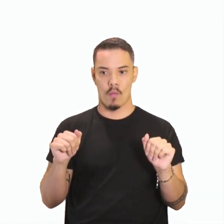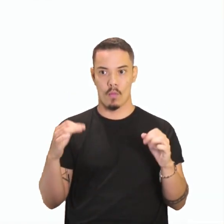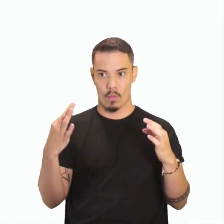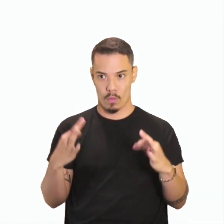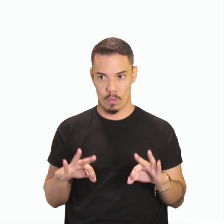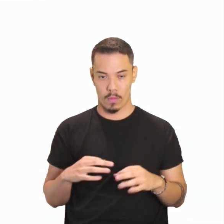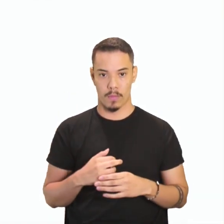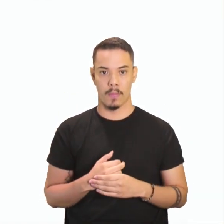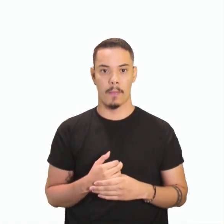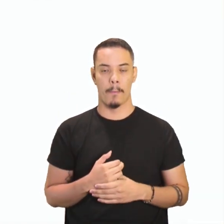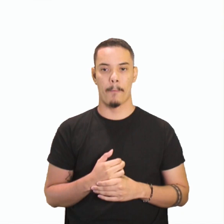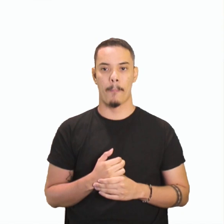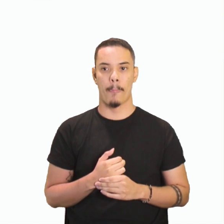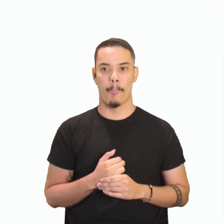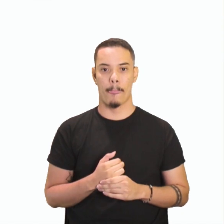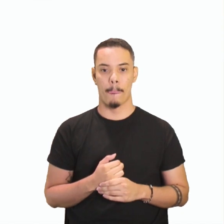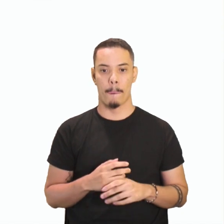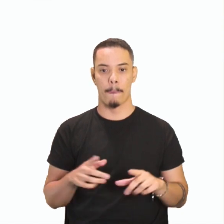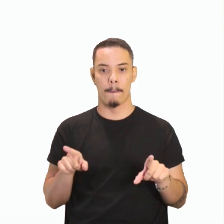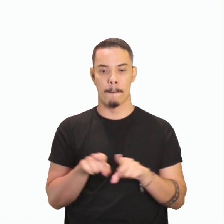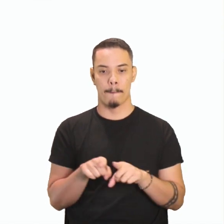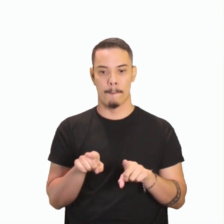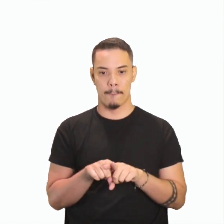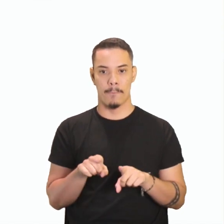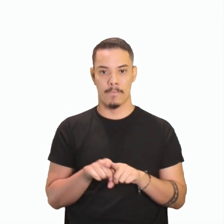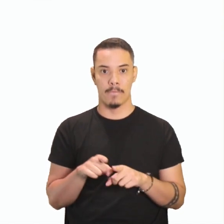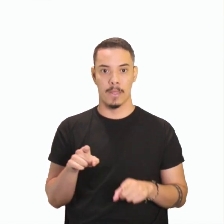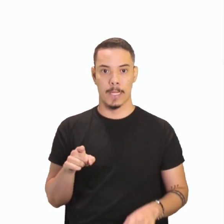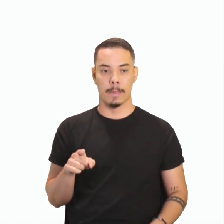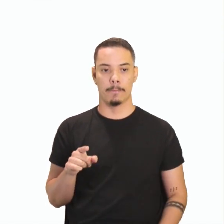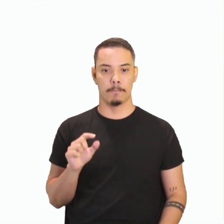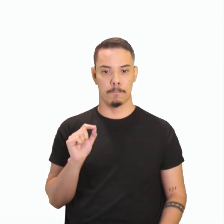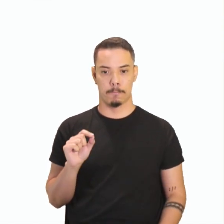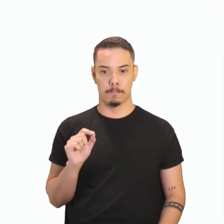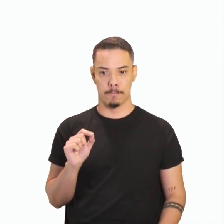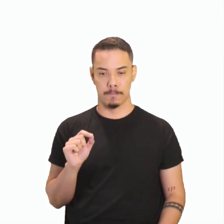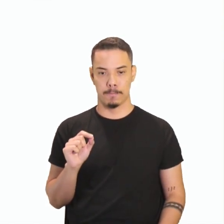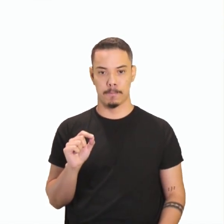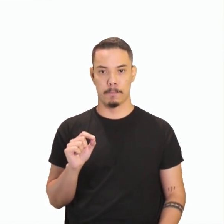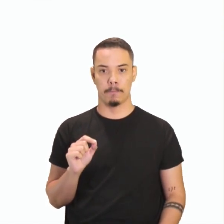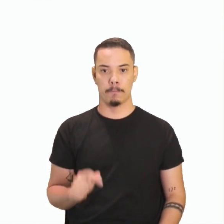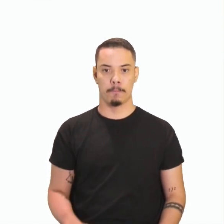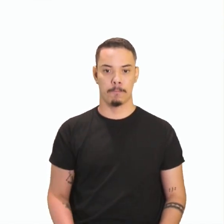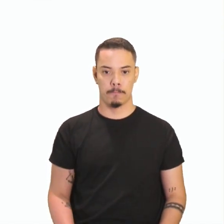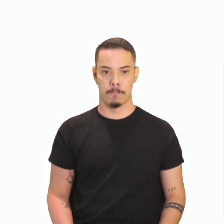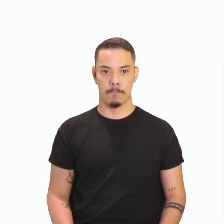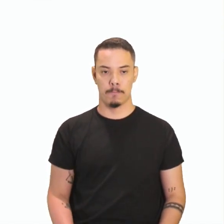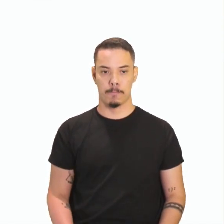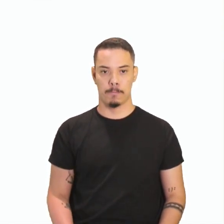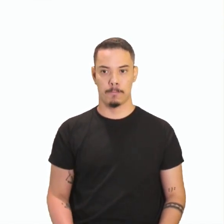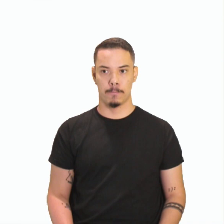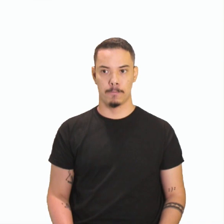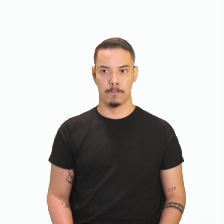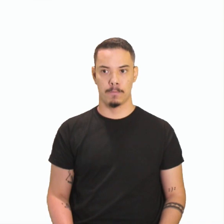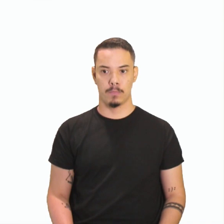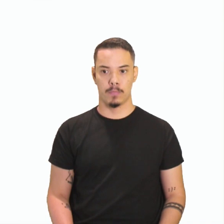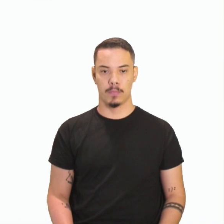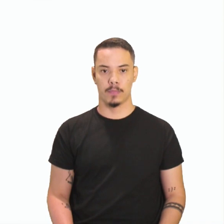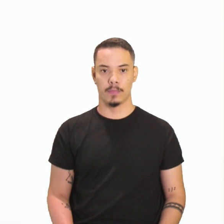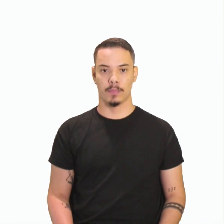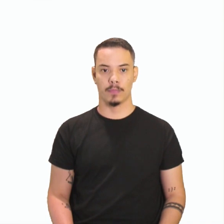Exatamente. Aí só lembrando aqui, pessoal, olha só, vamos colocar o nosso plano aqui.